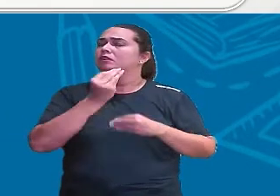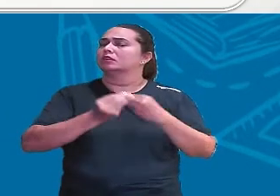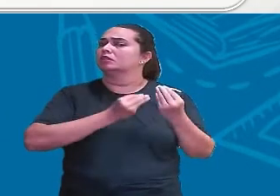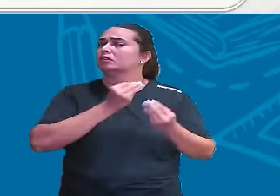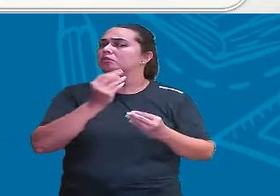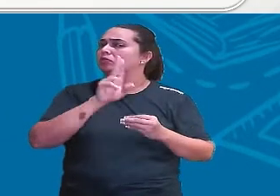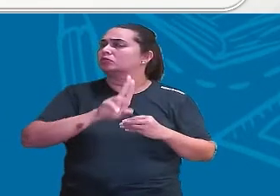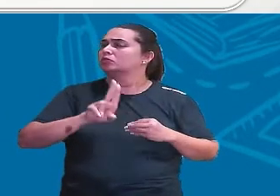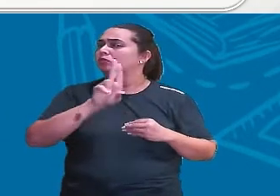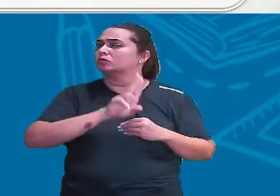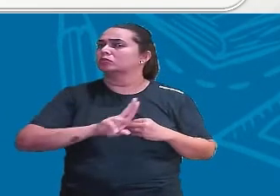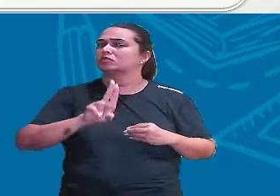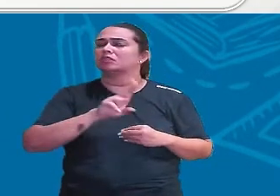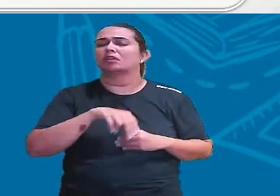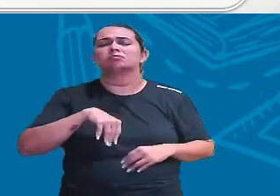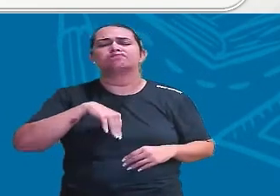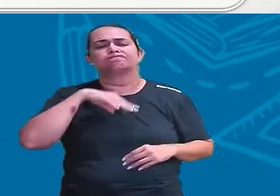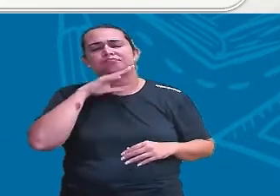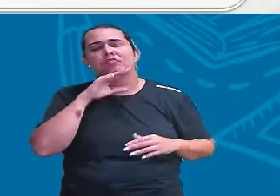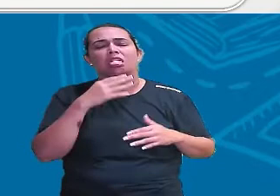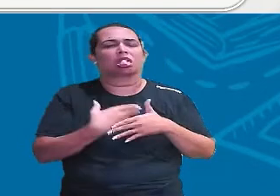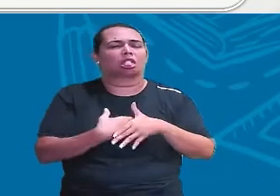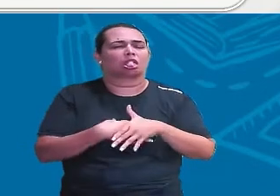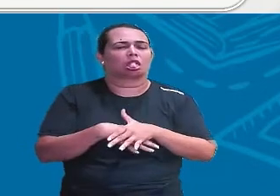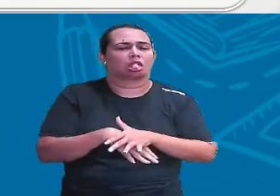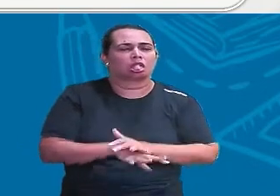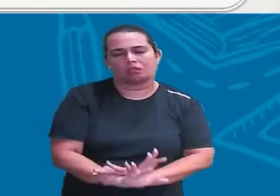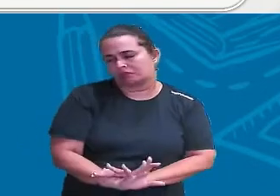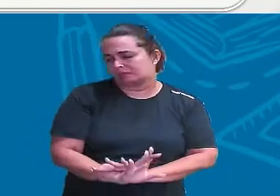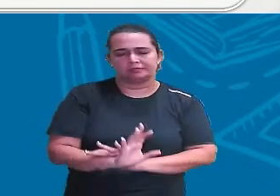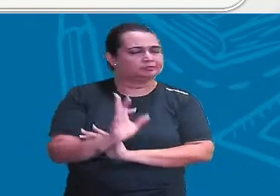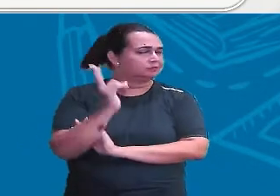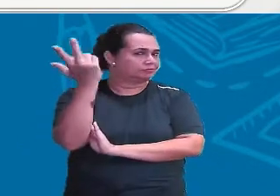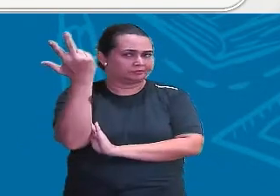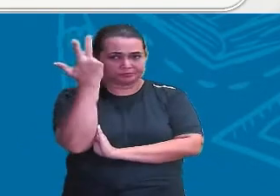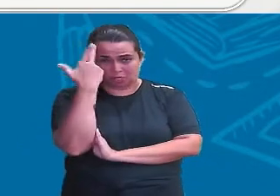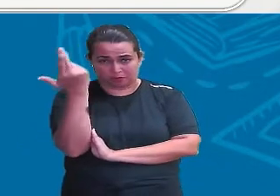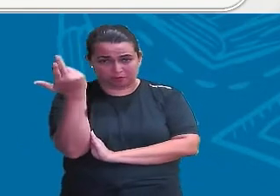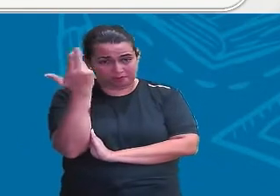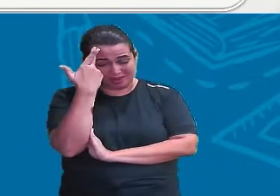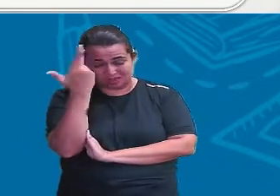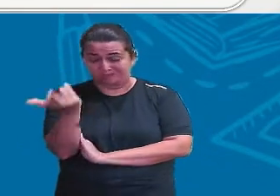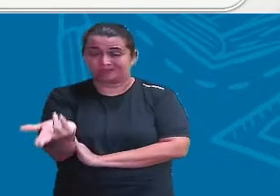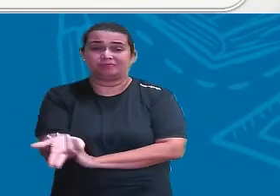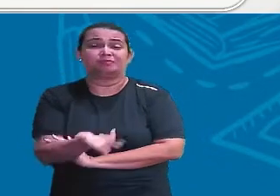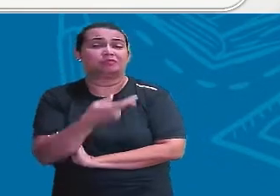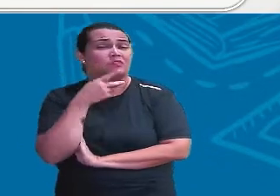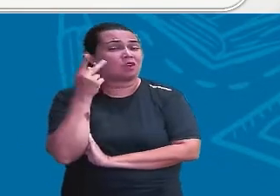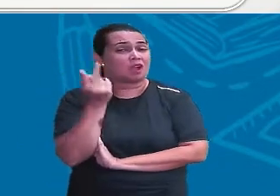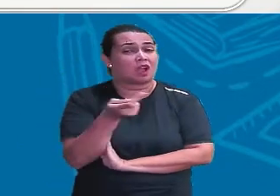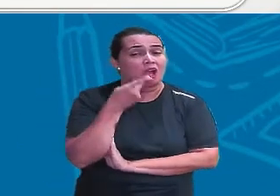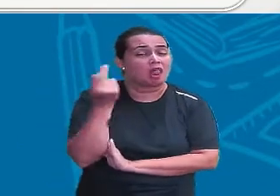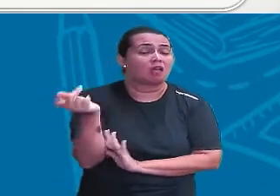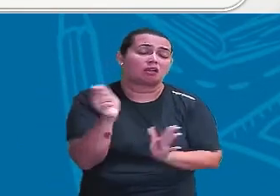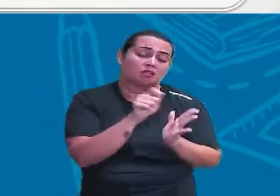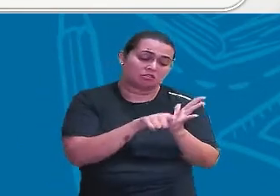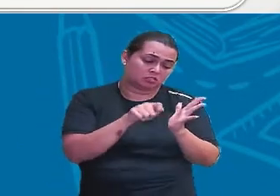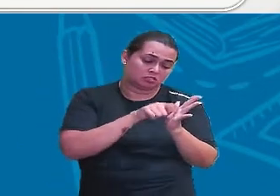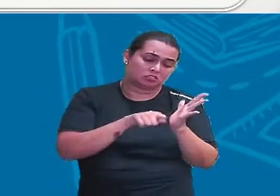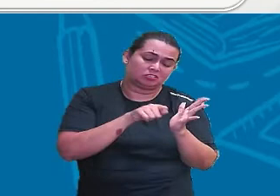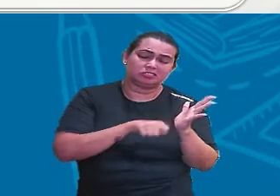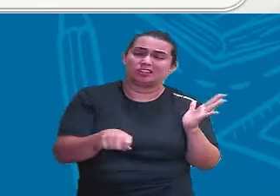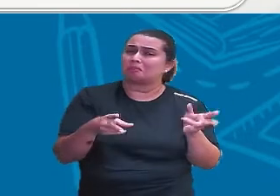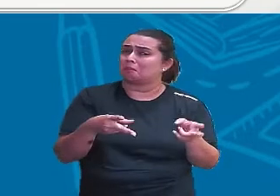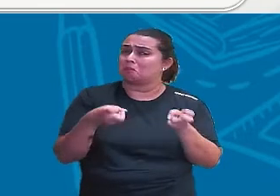se tornam rotineiros. A gente começa a se acostumar e a gente fala, a gente escreve, que a gente nem